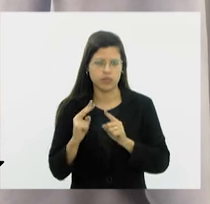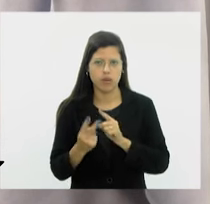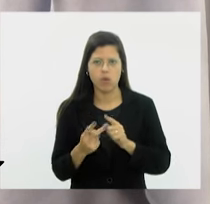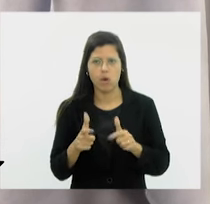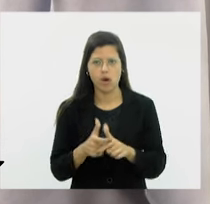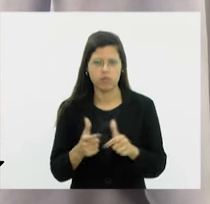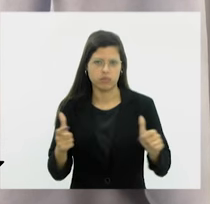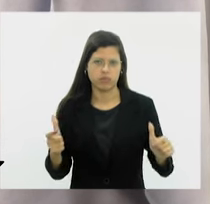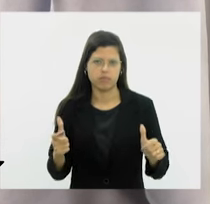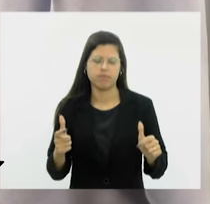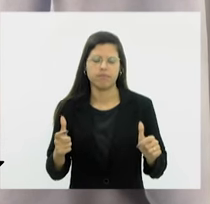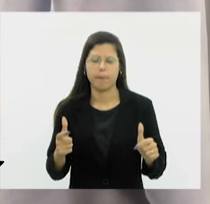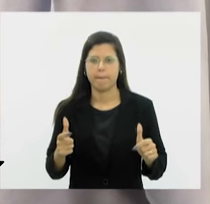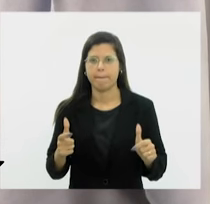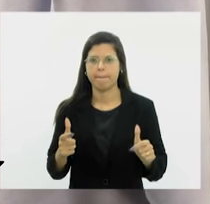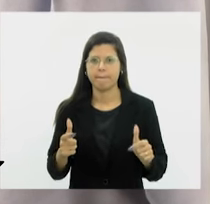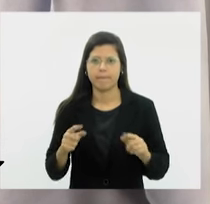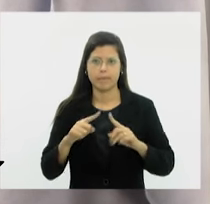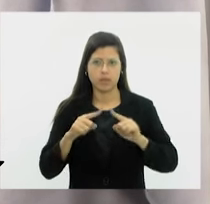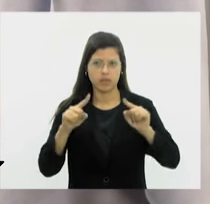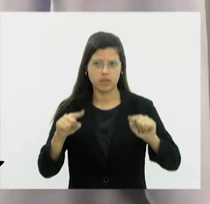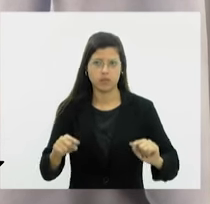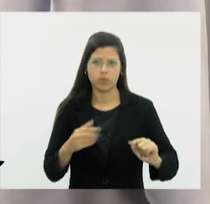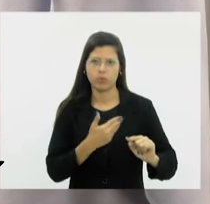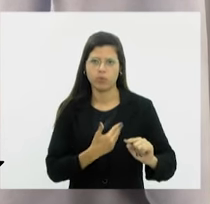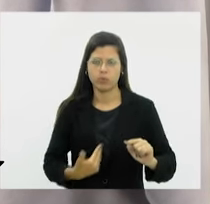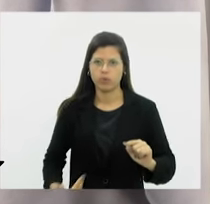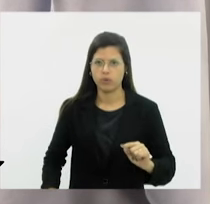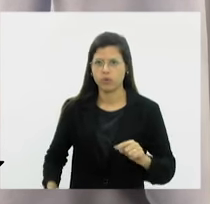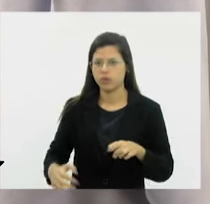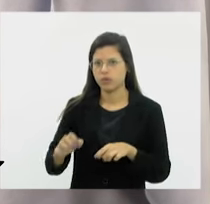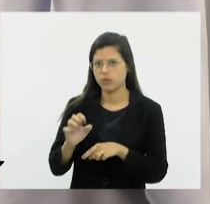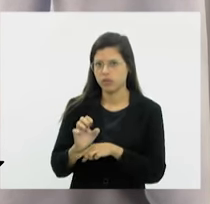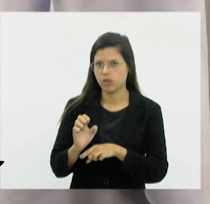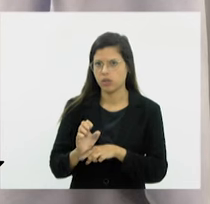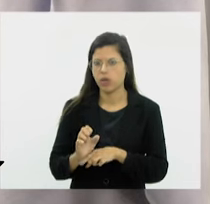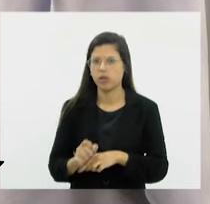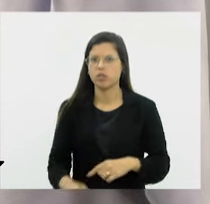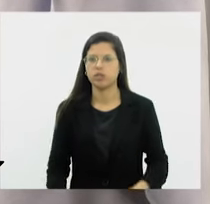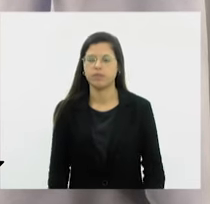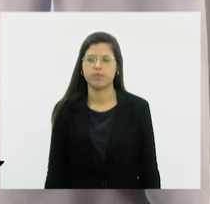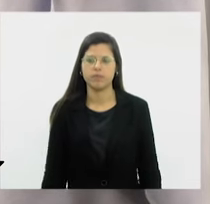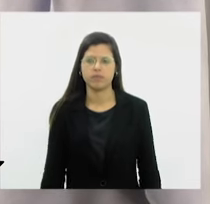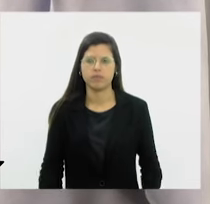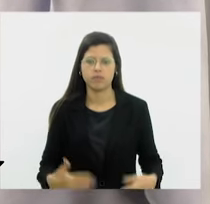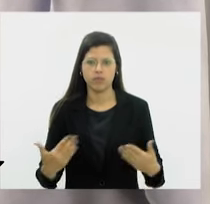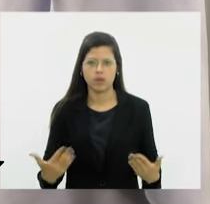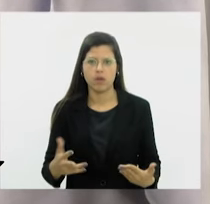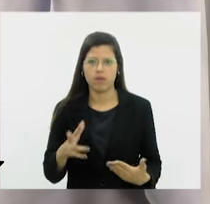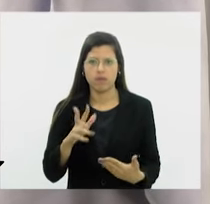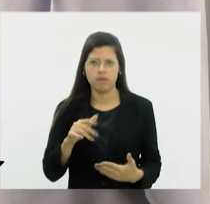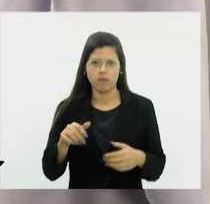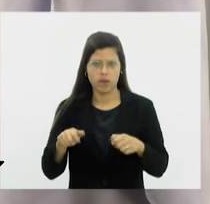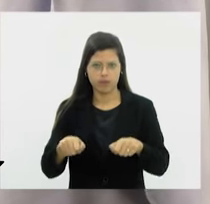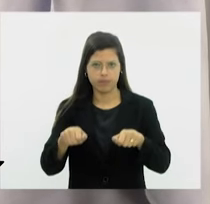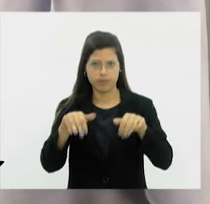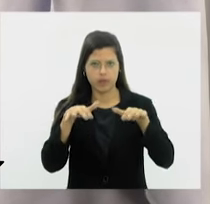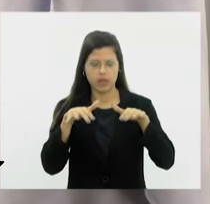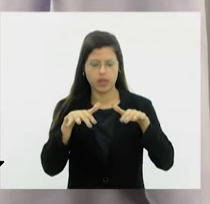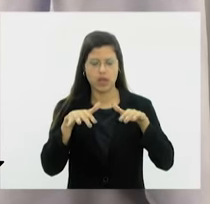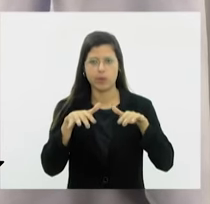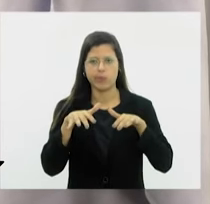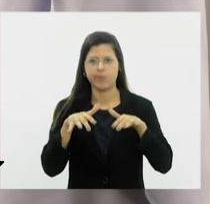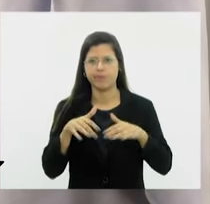para servidores públicos e estaduais. Então, nesse sentido, ela vai a plenário